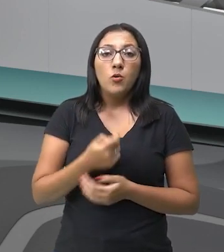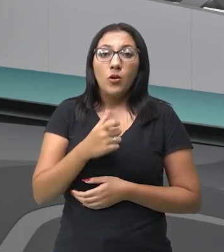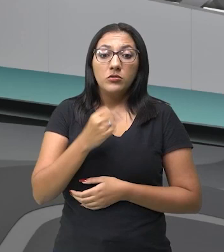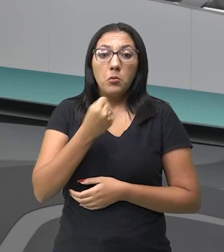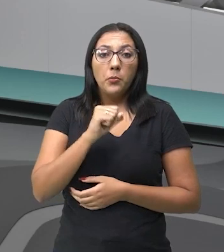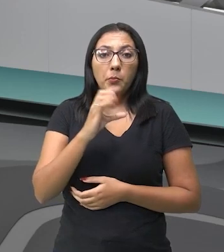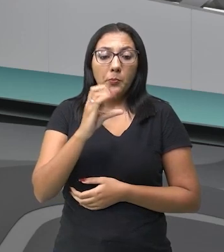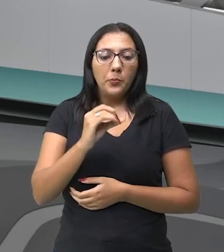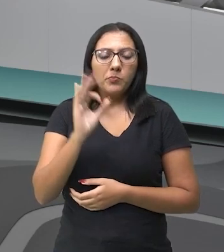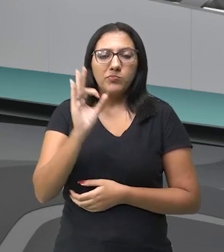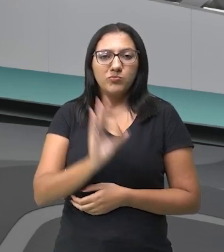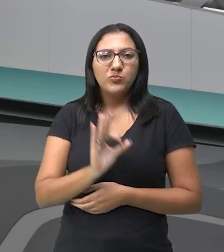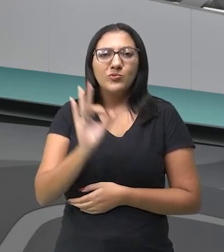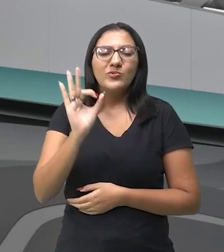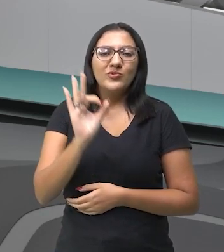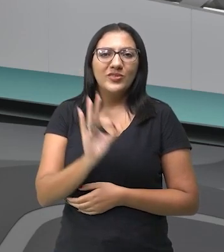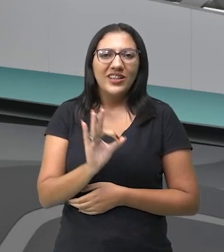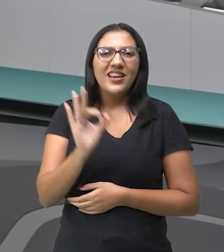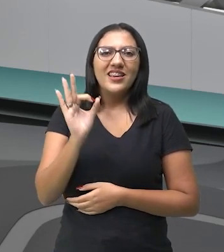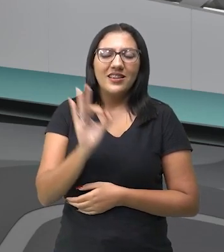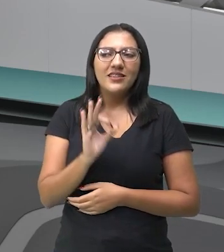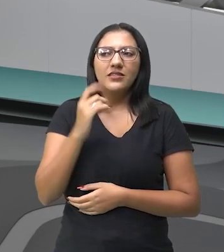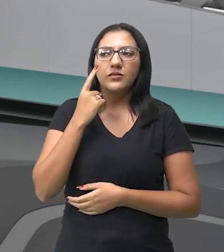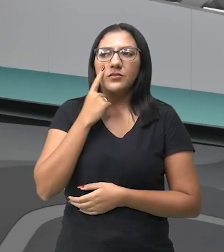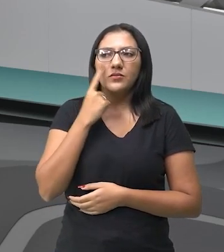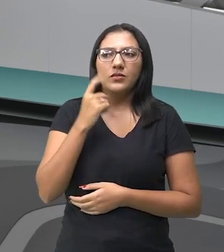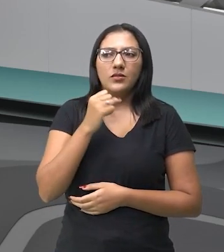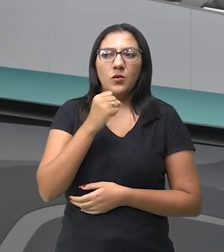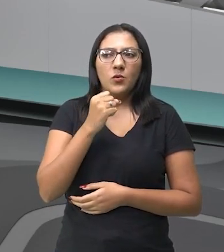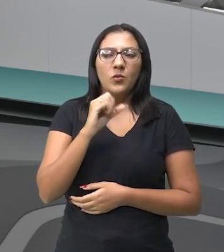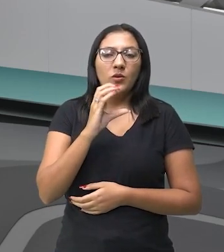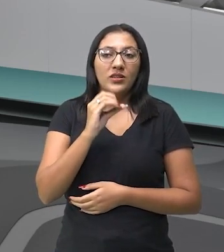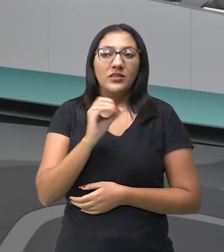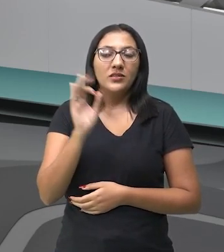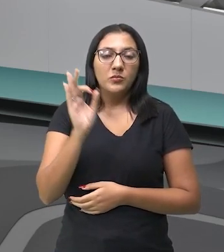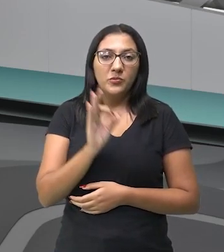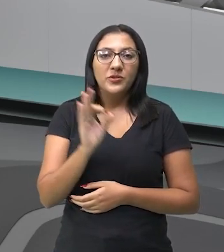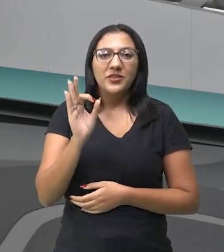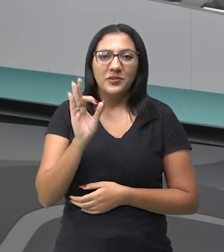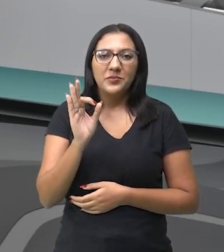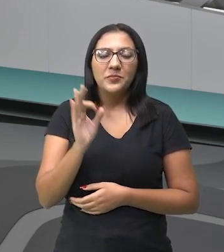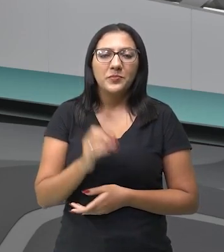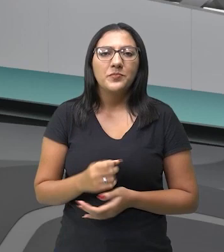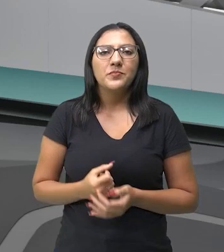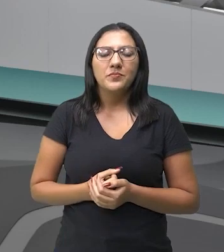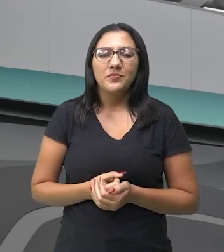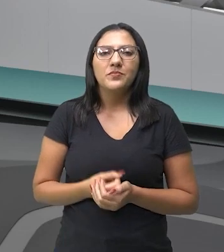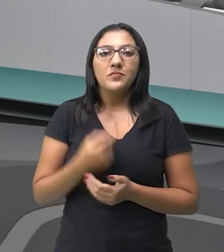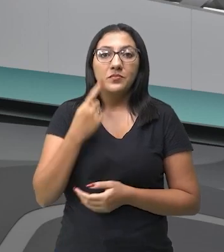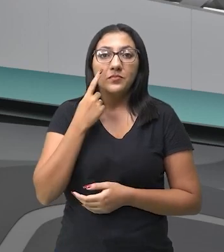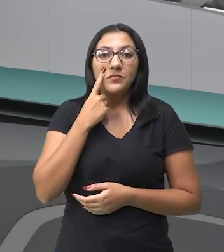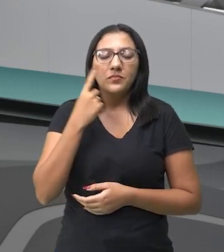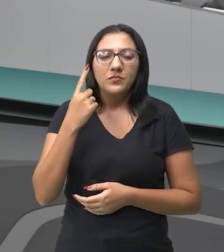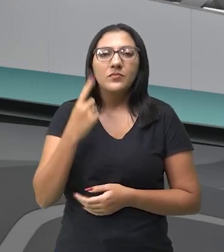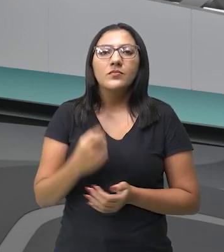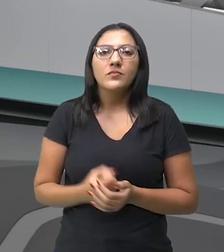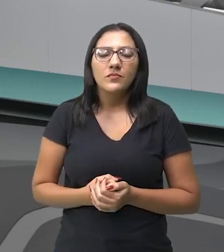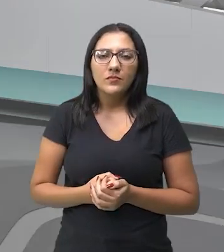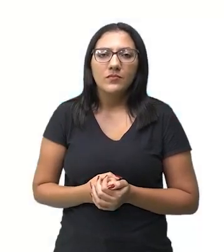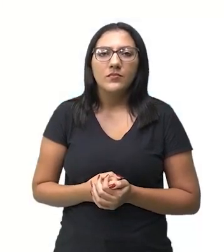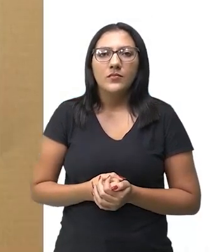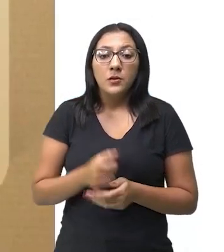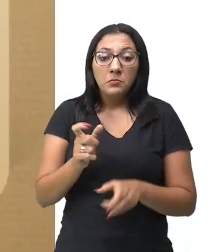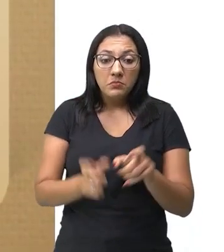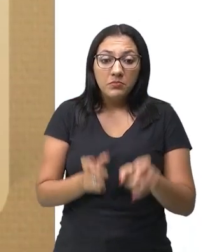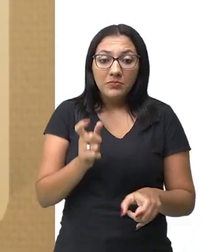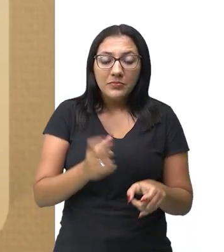dos fumantes do mundo vivem em países de baixa e média renda. Então, mais uma informação verbal. E olha só que interessante, aqui